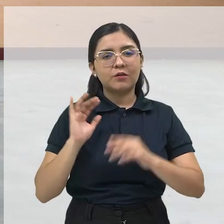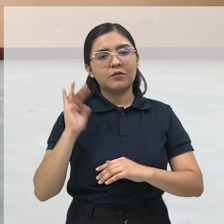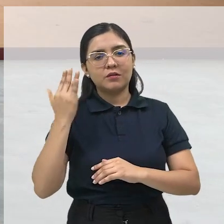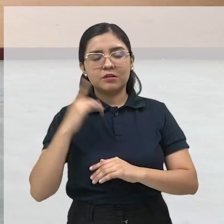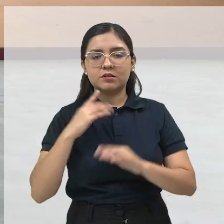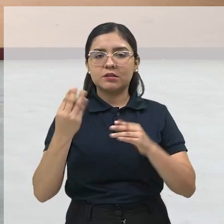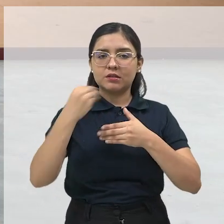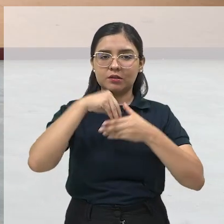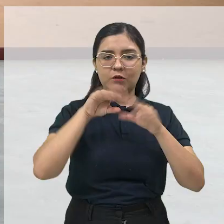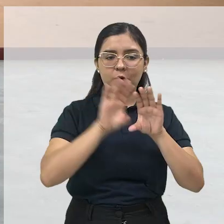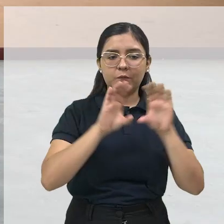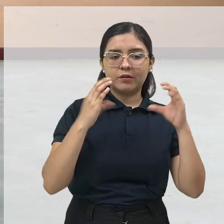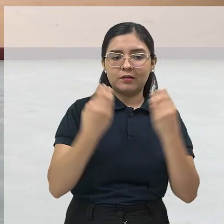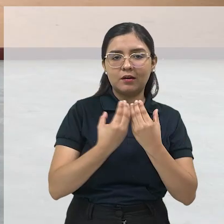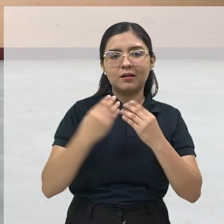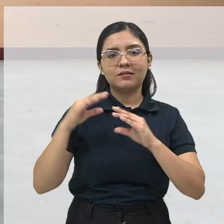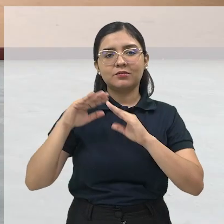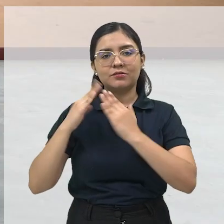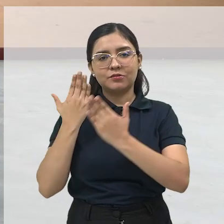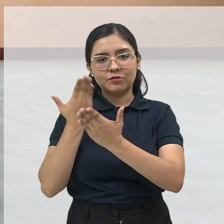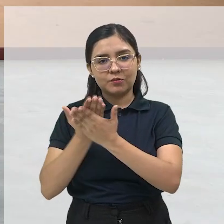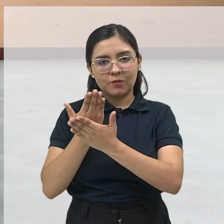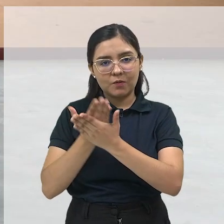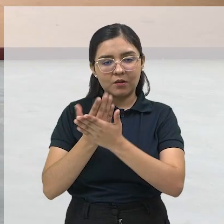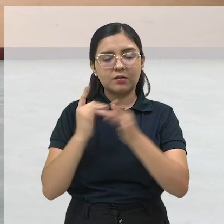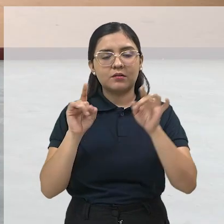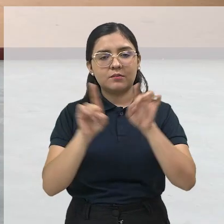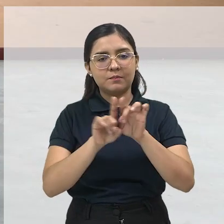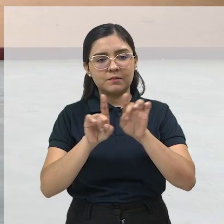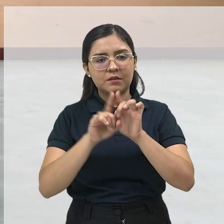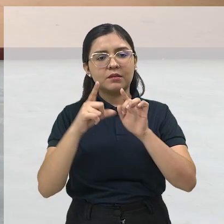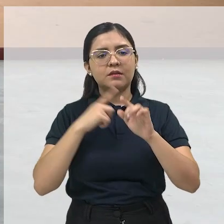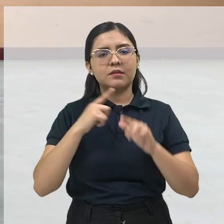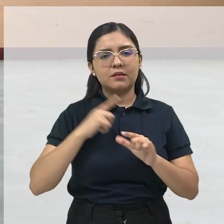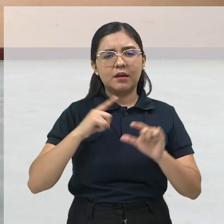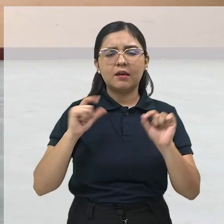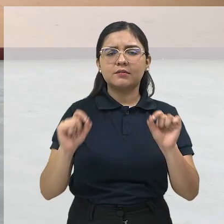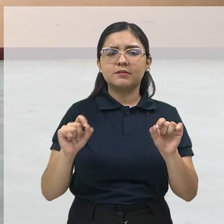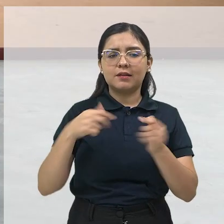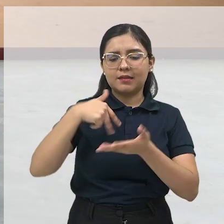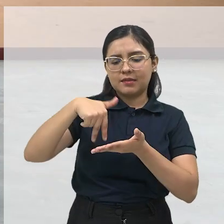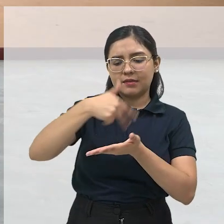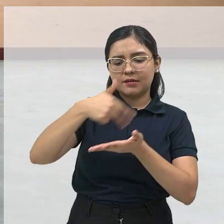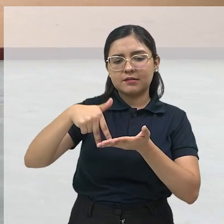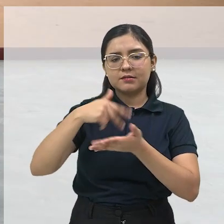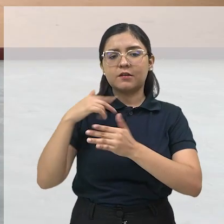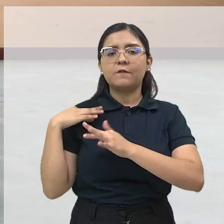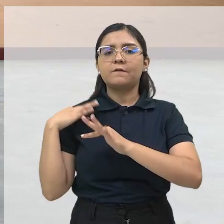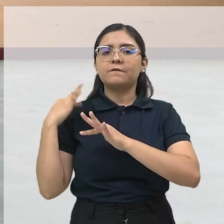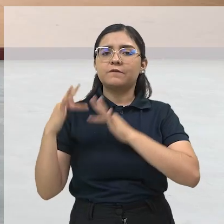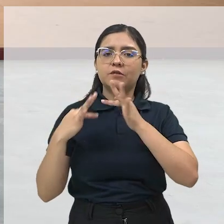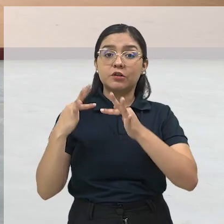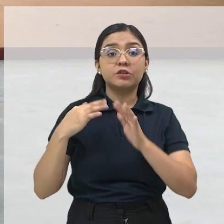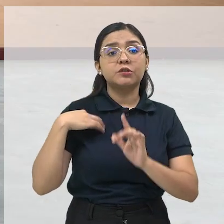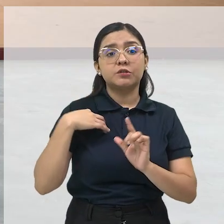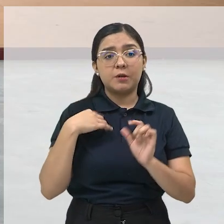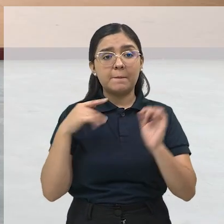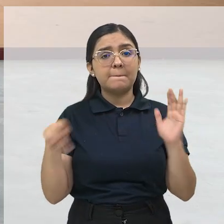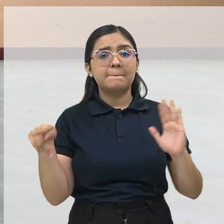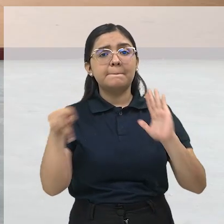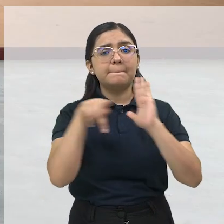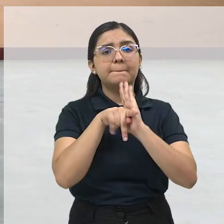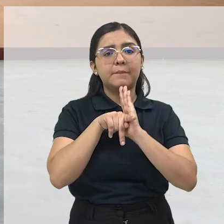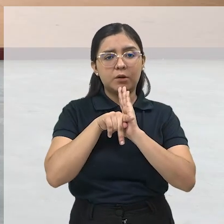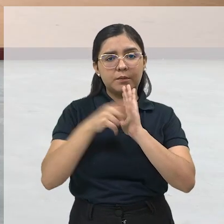em comunidades, em escolas, eles resgatam muitas dessas danças folclóricas, dessas danças típicas